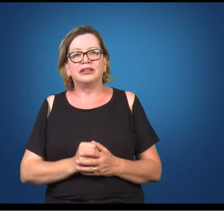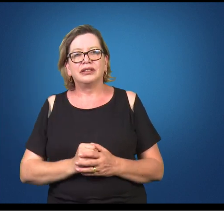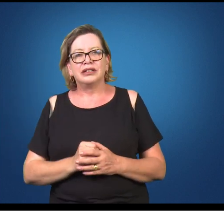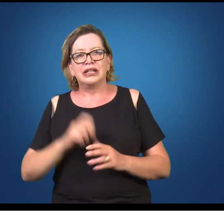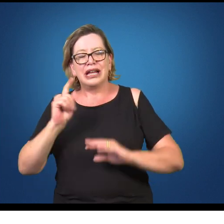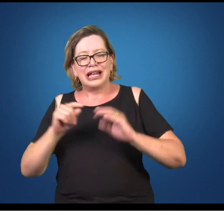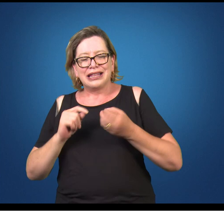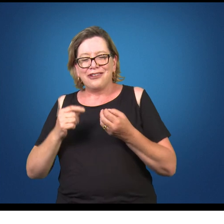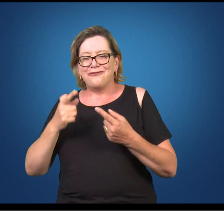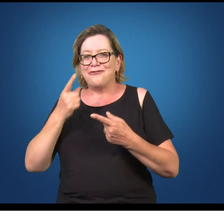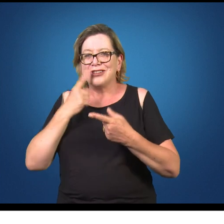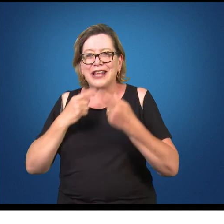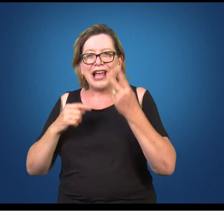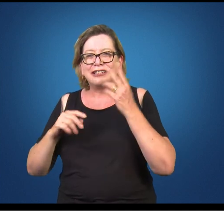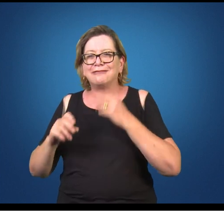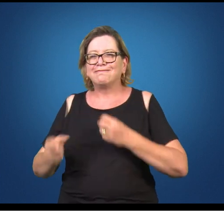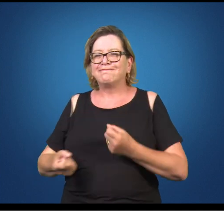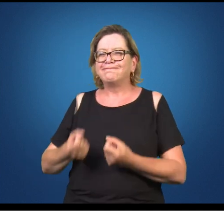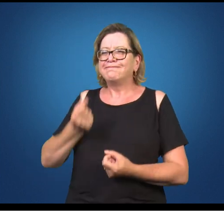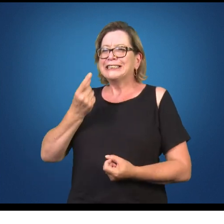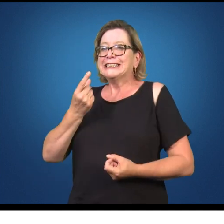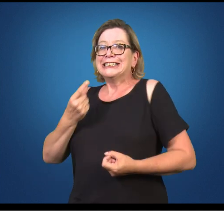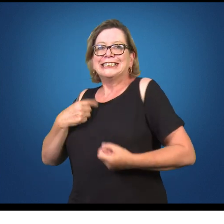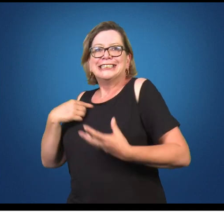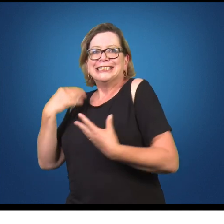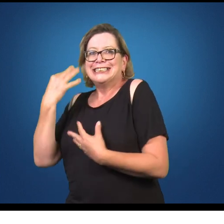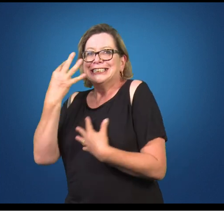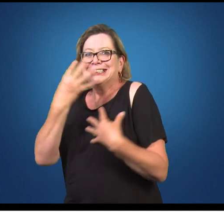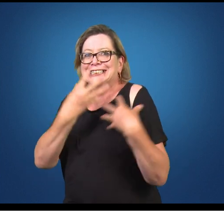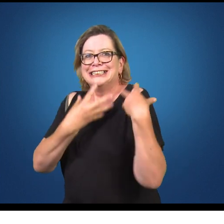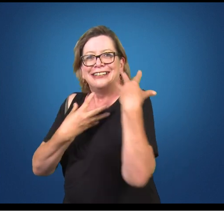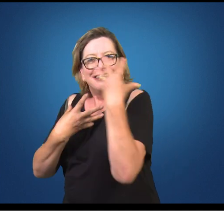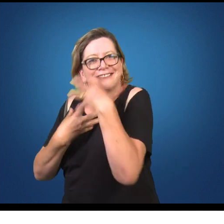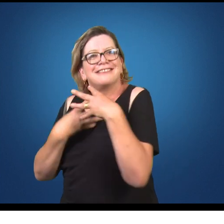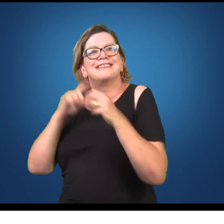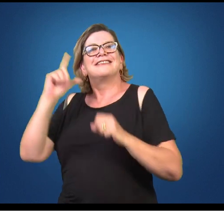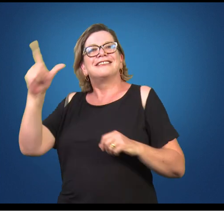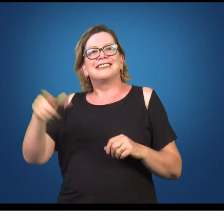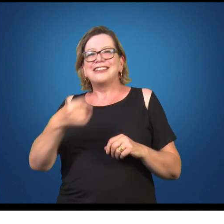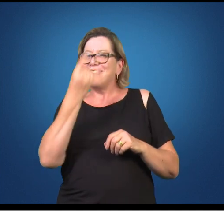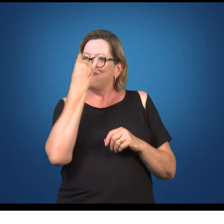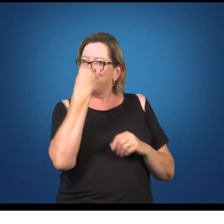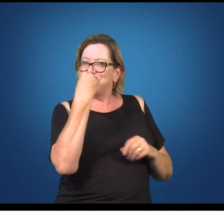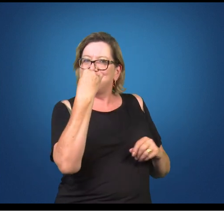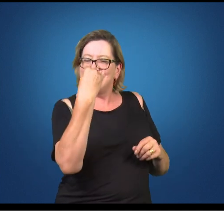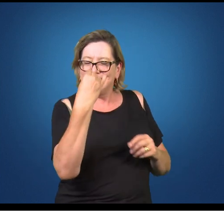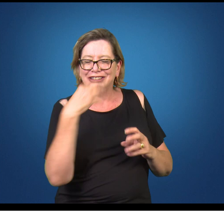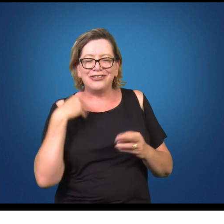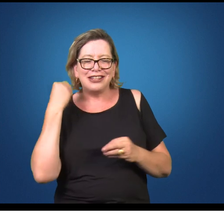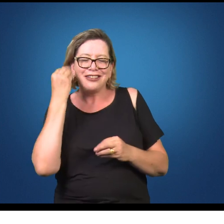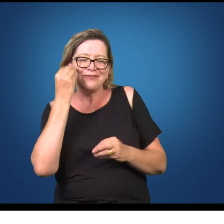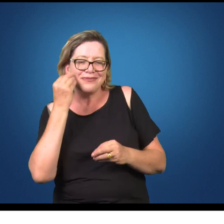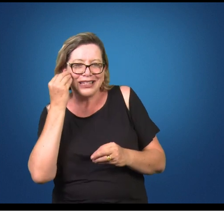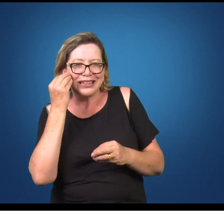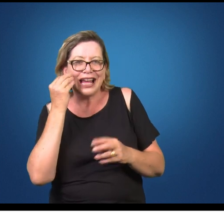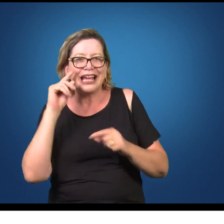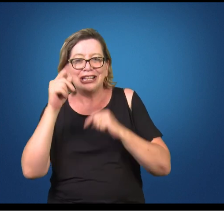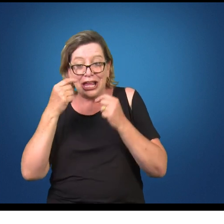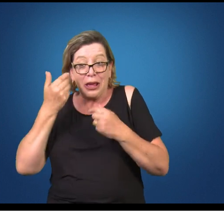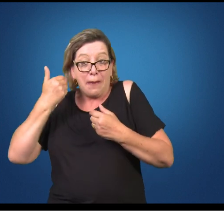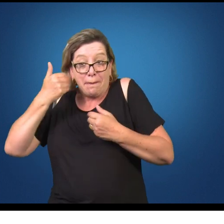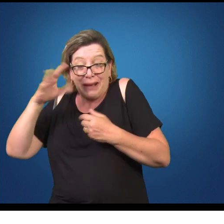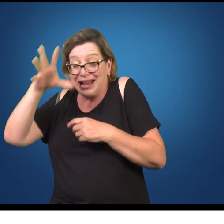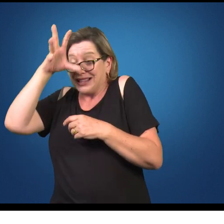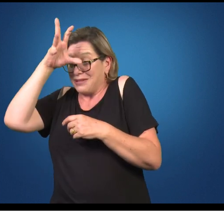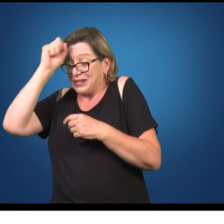Esse encantamento, essa vontade de você vivenciar e querer saber mais sobre aquilo. Uhum. Que aí entra na fruição,